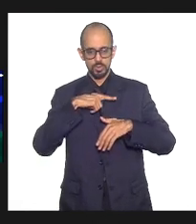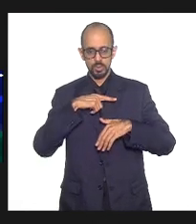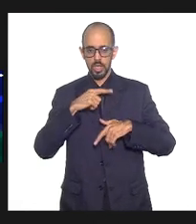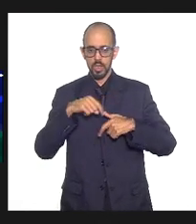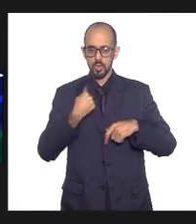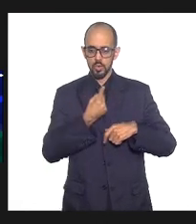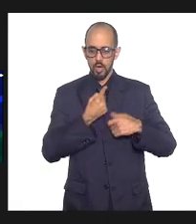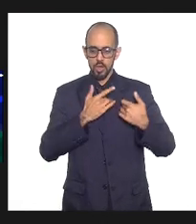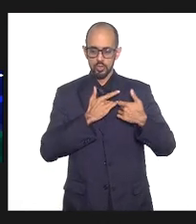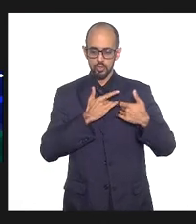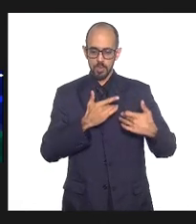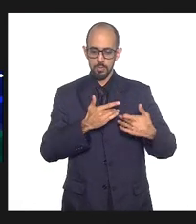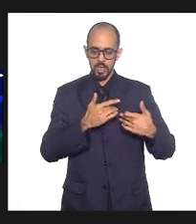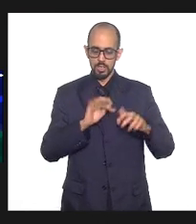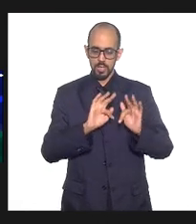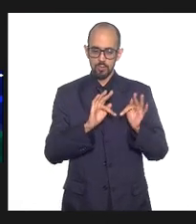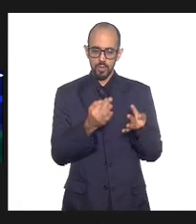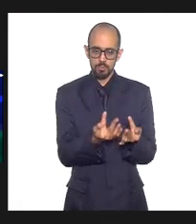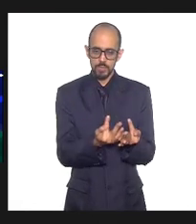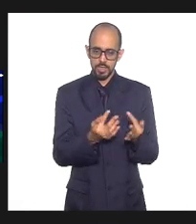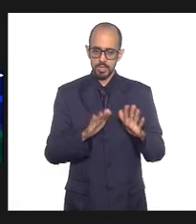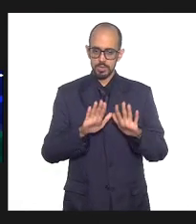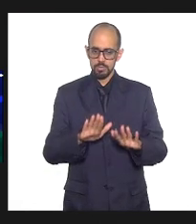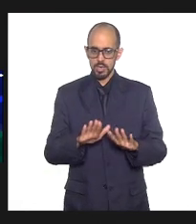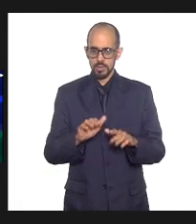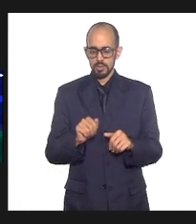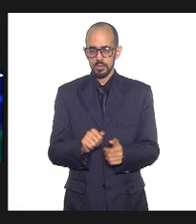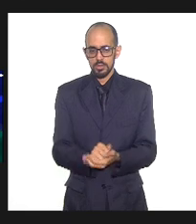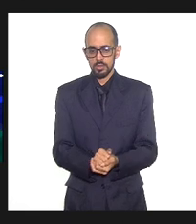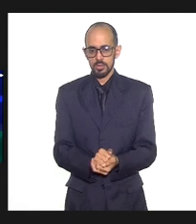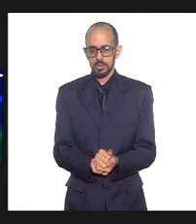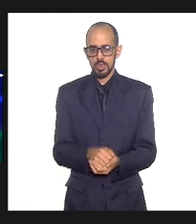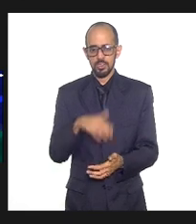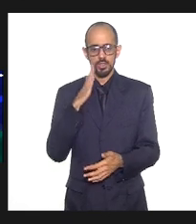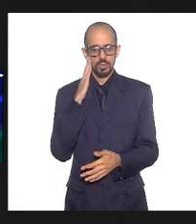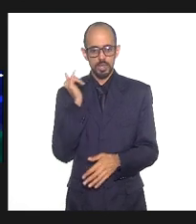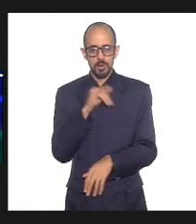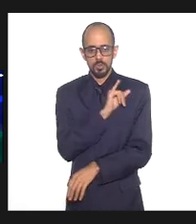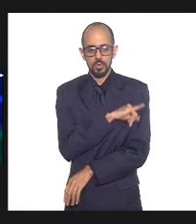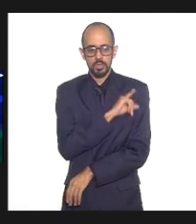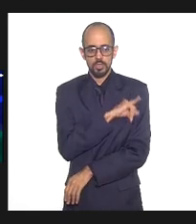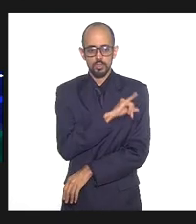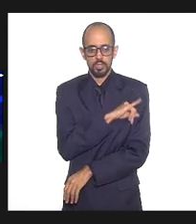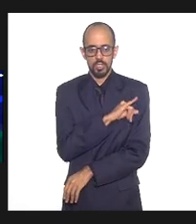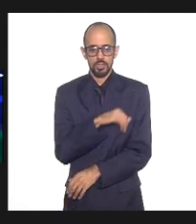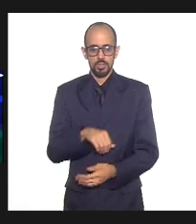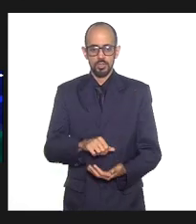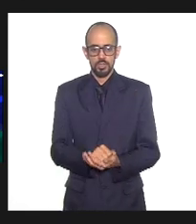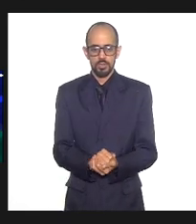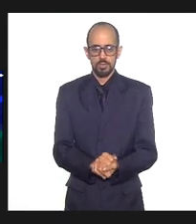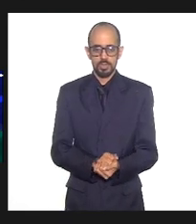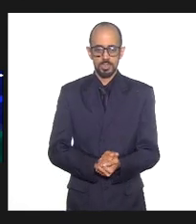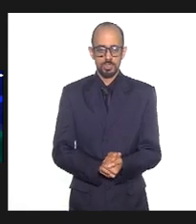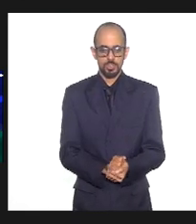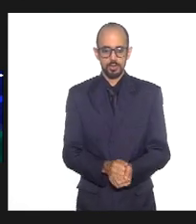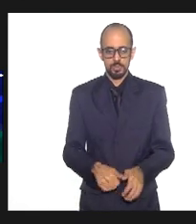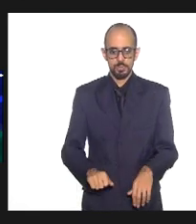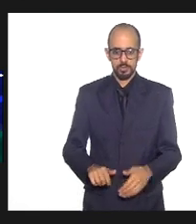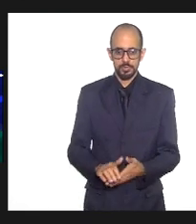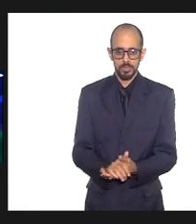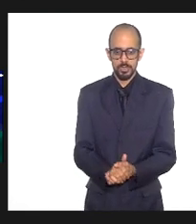afeto, a família, as nossas condolências. A gente sabe que o Rio de Janeiro é um estado, sobretudo a nossa região metropolitana, uma